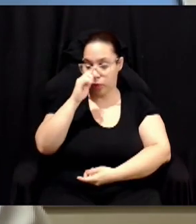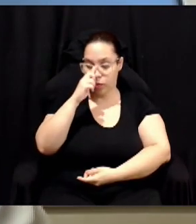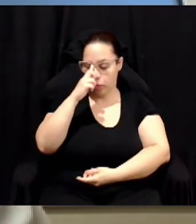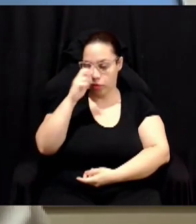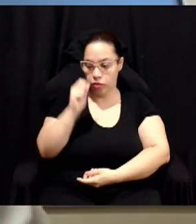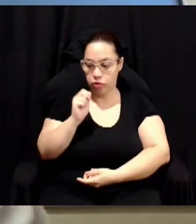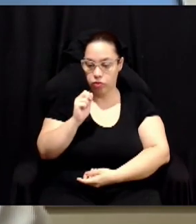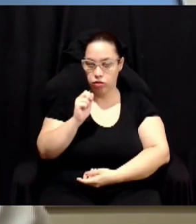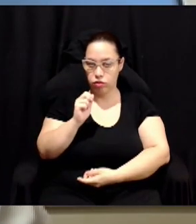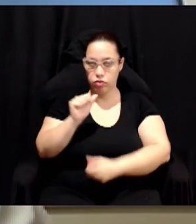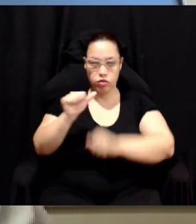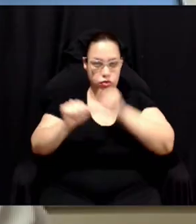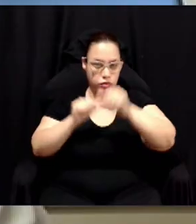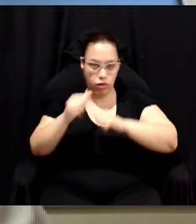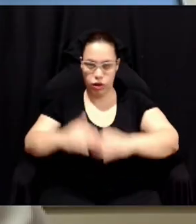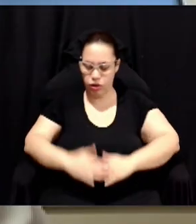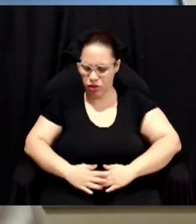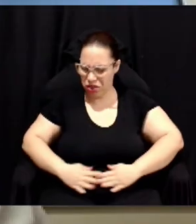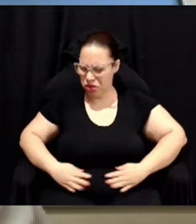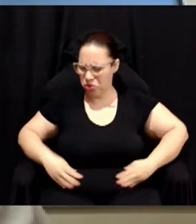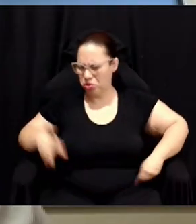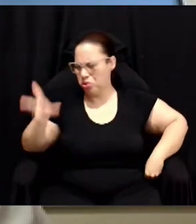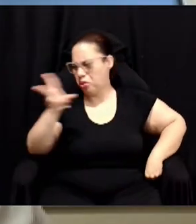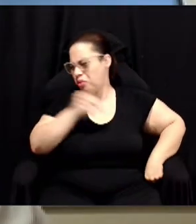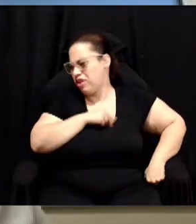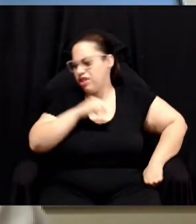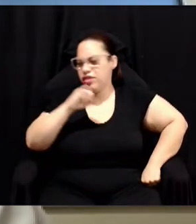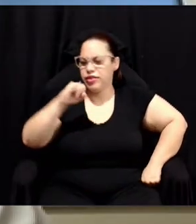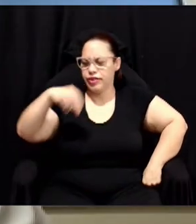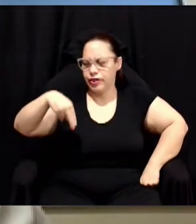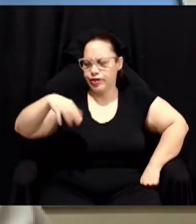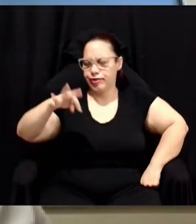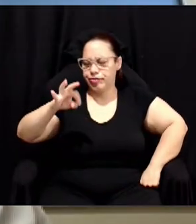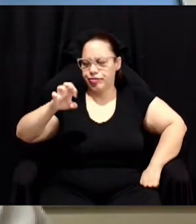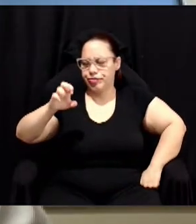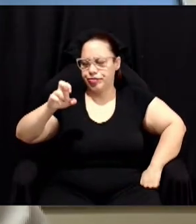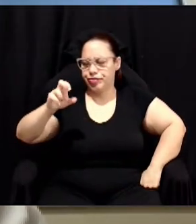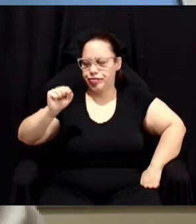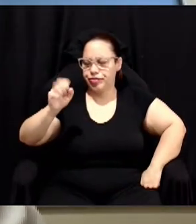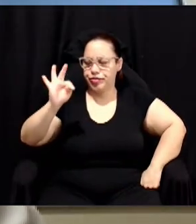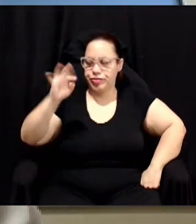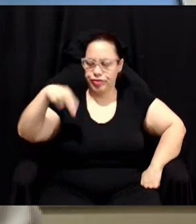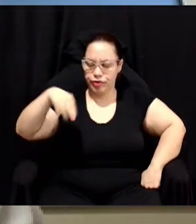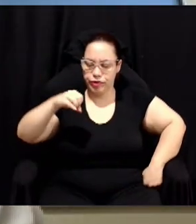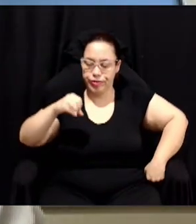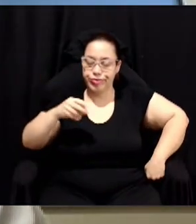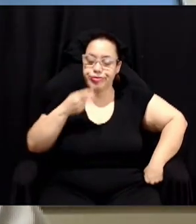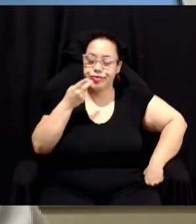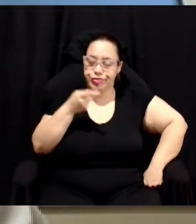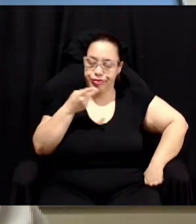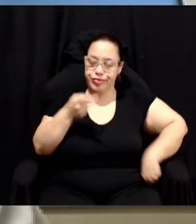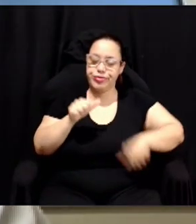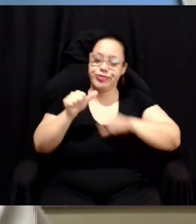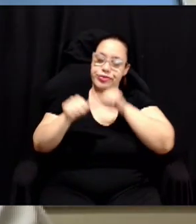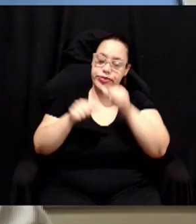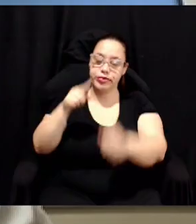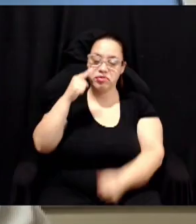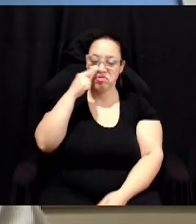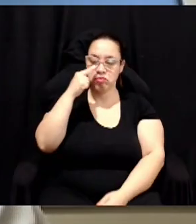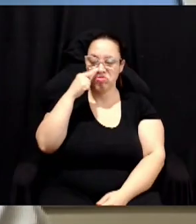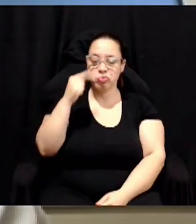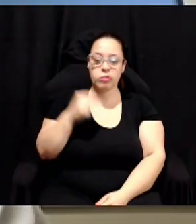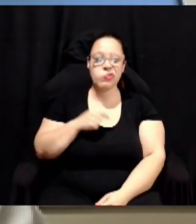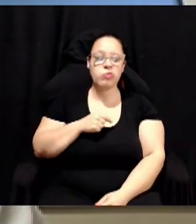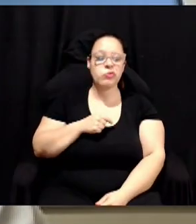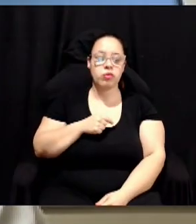Alterações no intestino, então, assim, a quase totalidade tem queixa. Alteração do olfato,